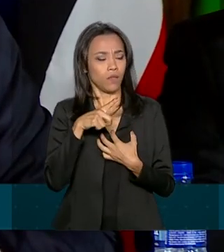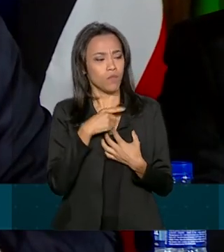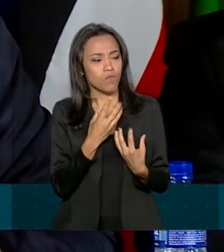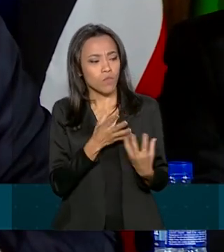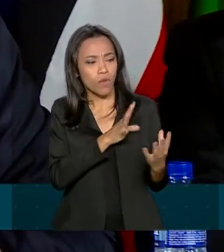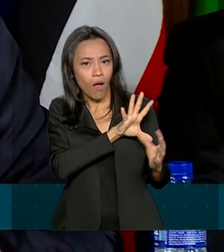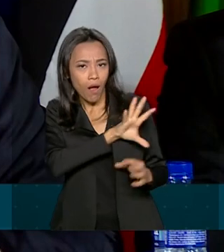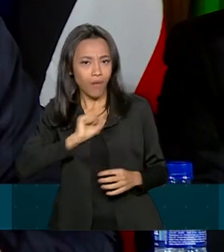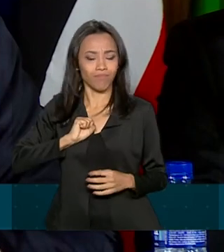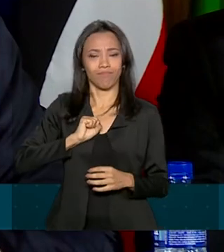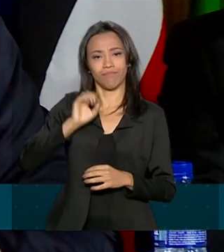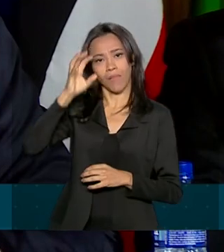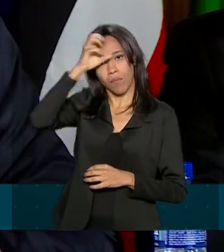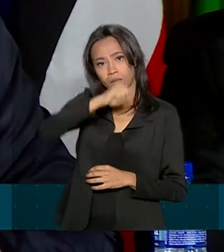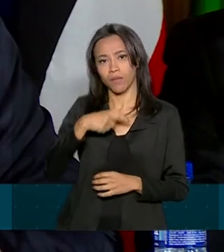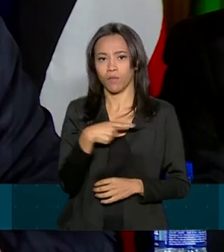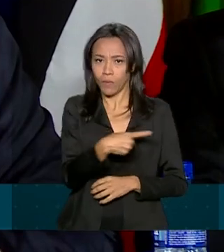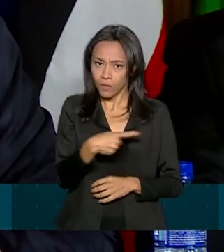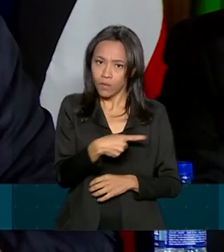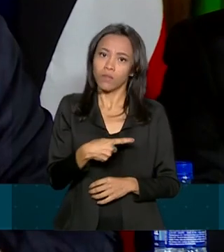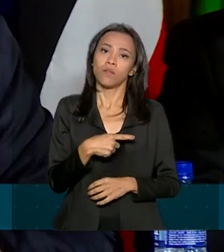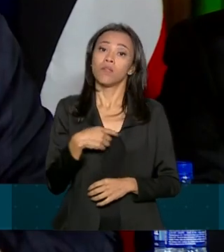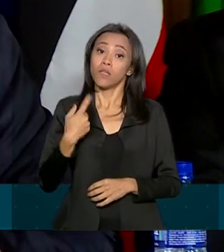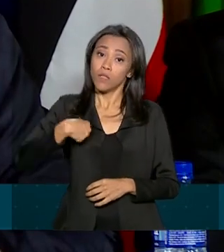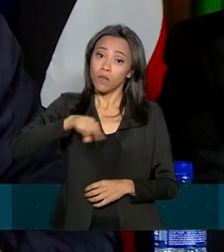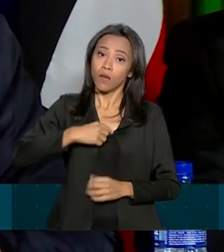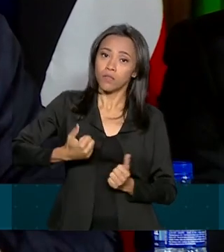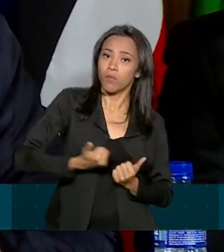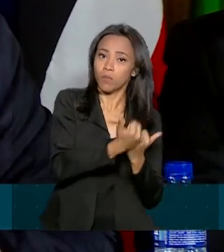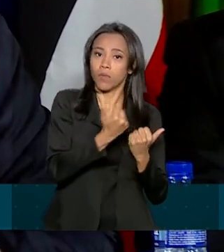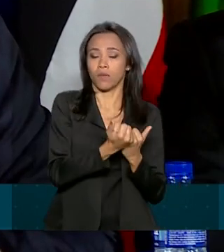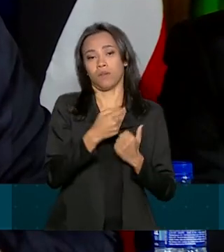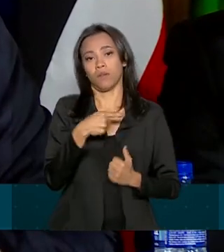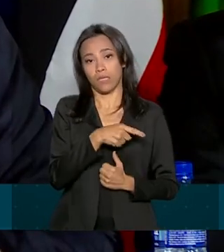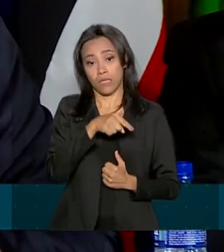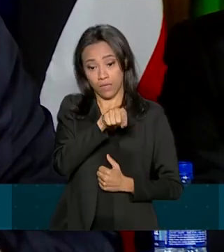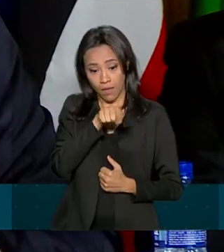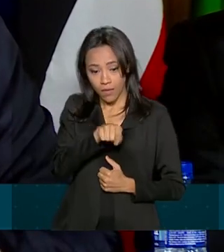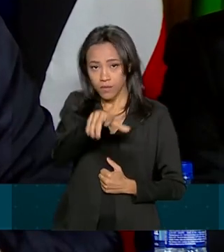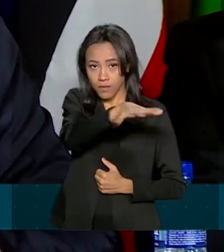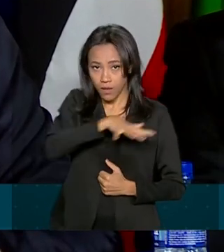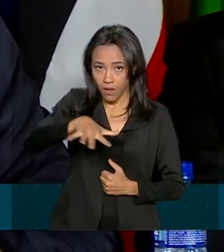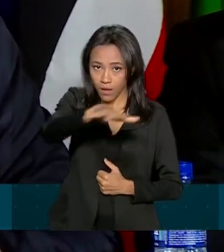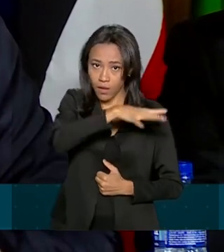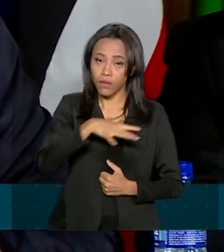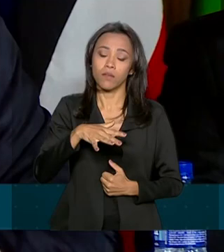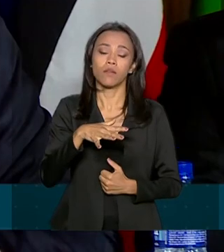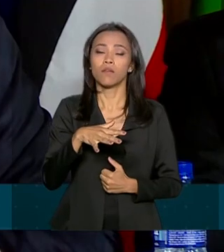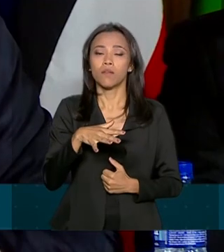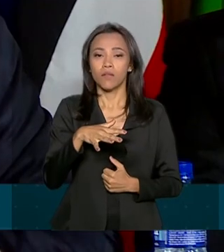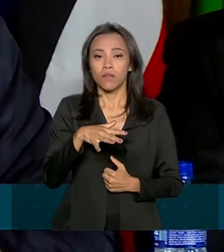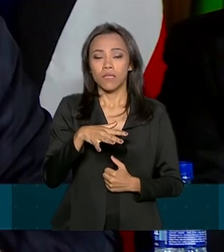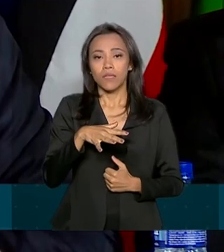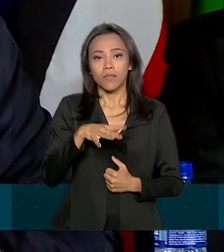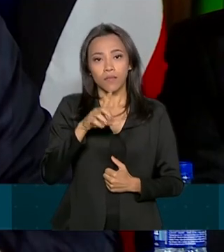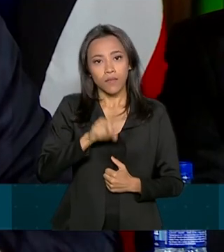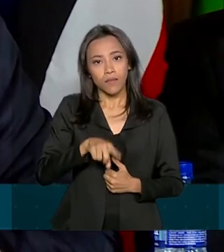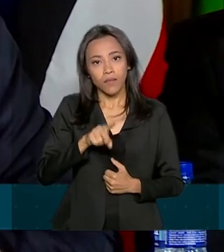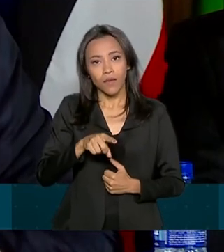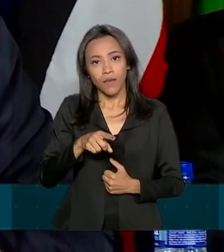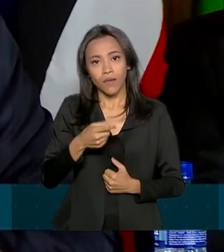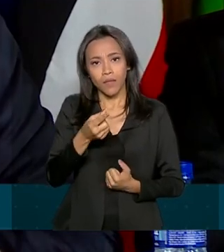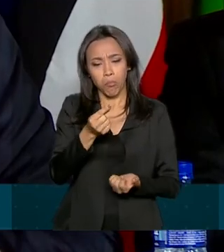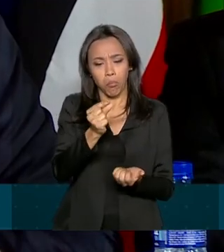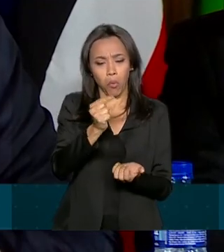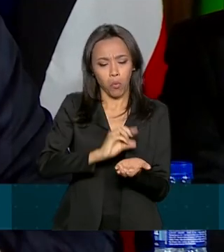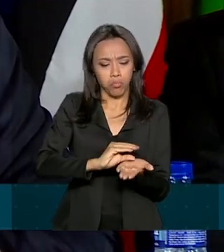oferecer e colaborar para que este ramo, que é um dos que necessita menor investimento,